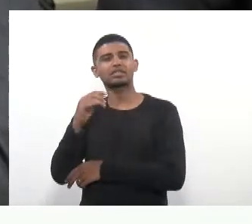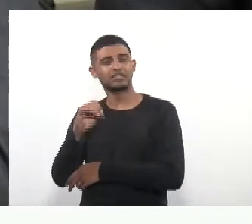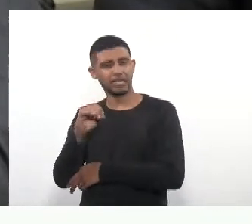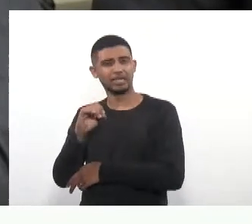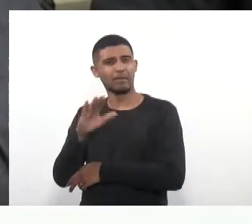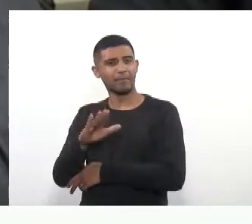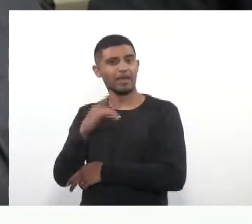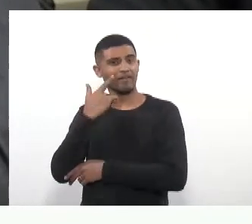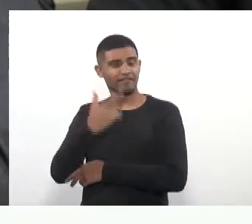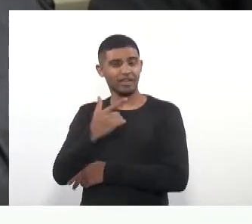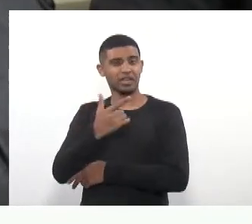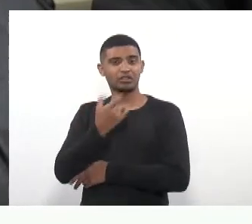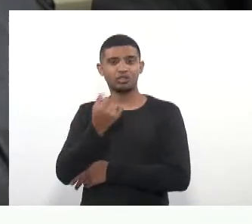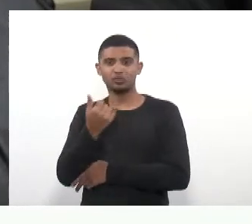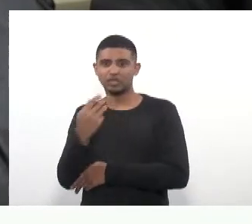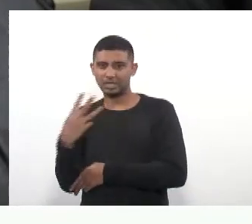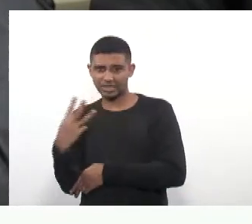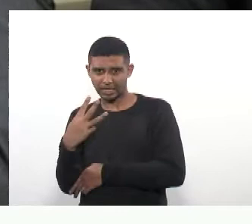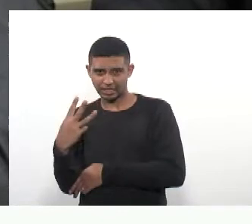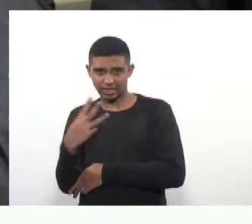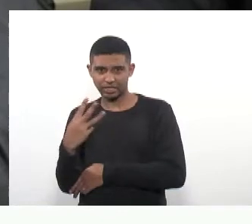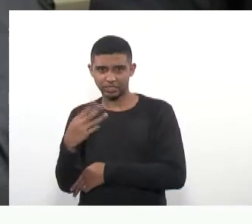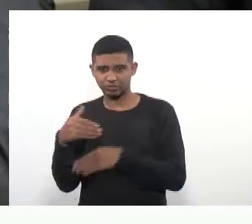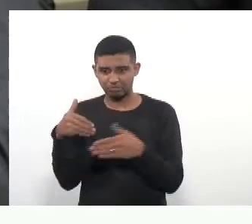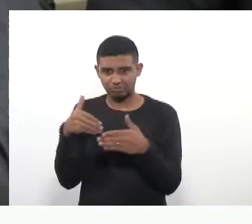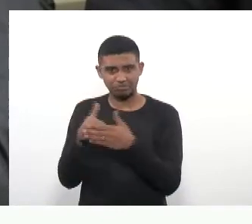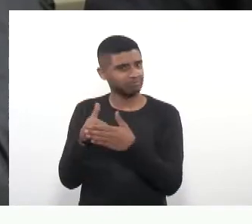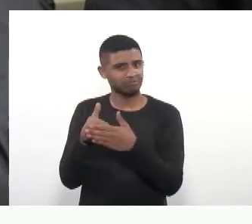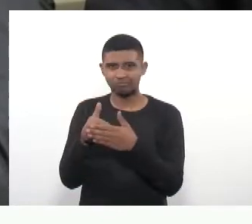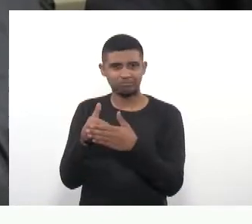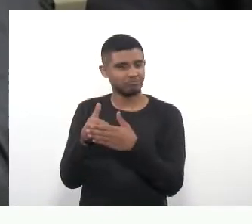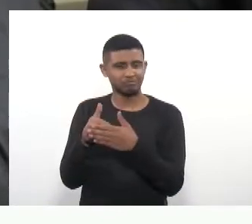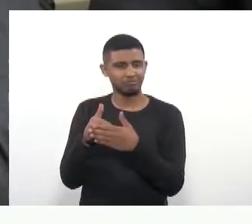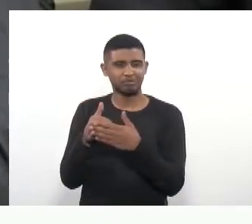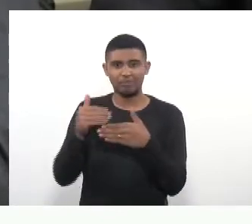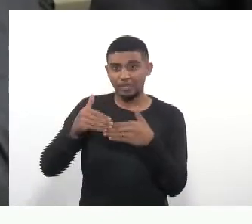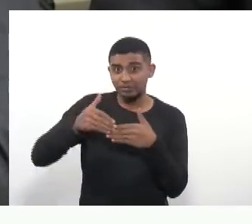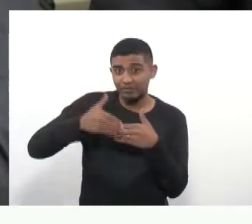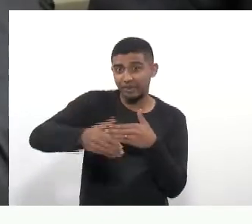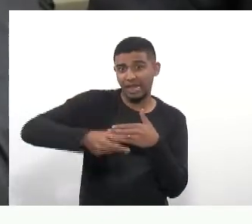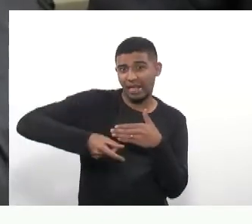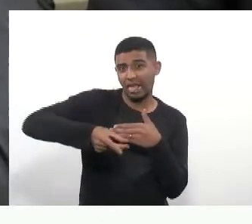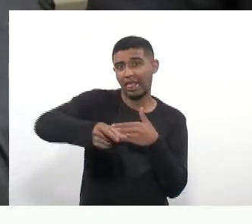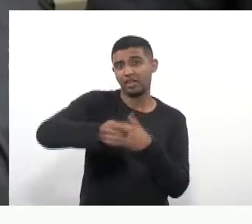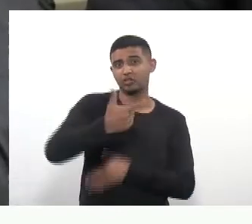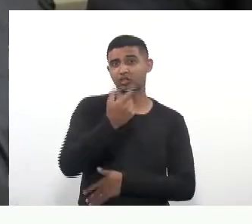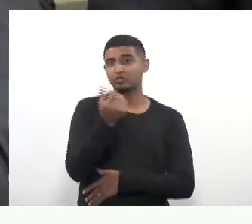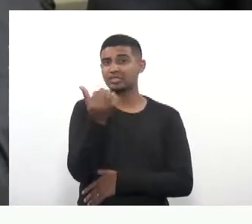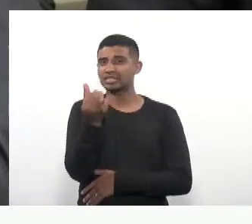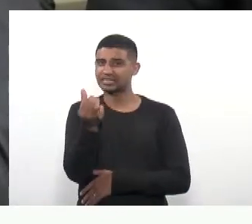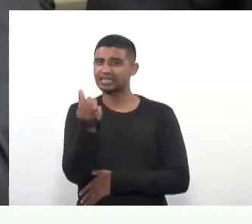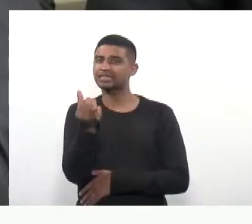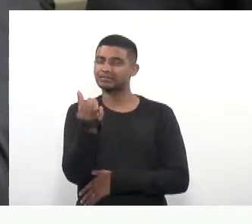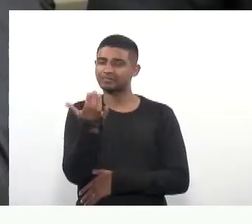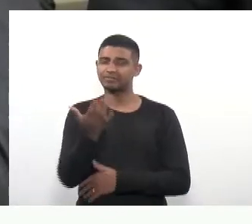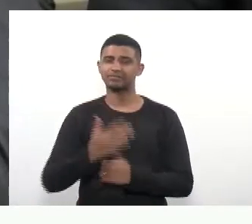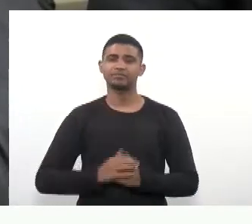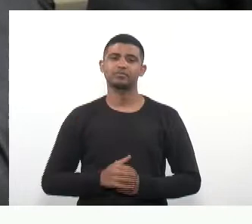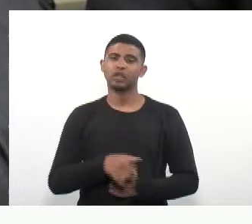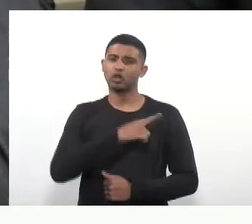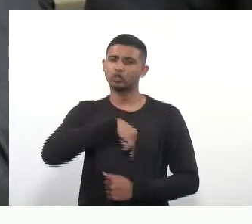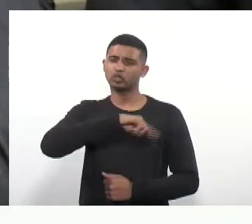em 2033, nós estamos aproximando aí da casa dos 2060, alguma coisa dessa ordem. Então, o